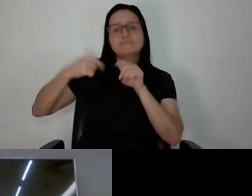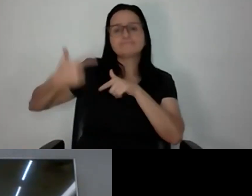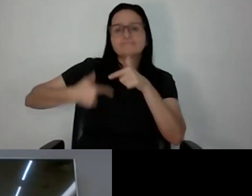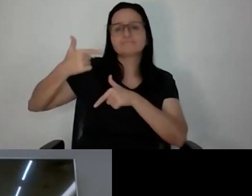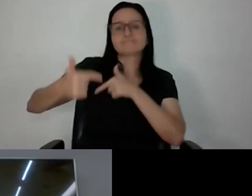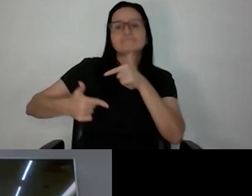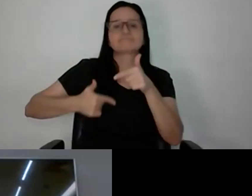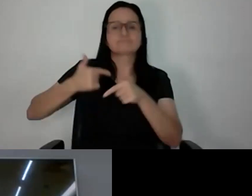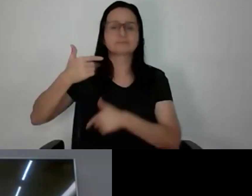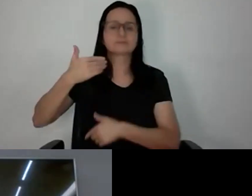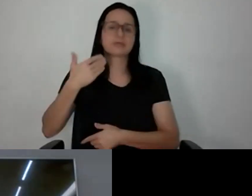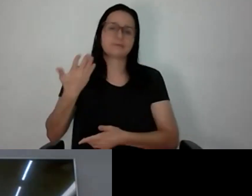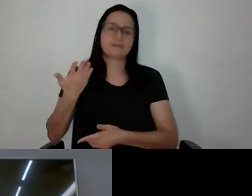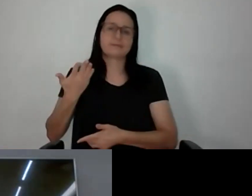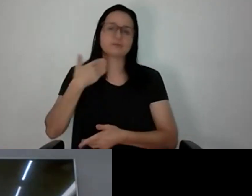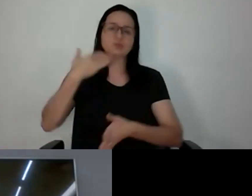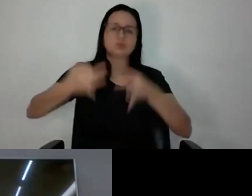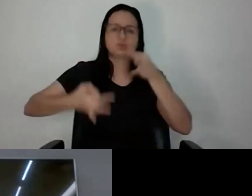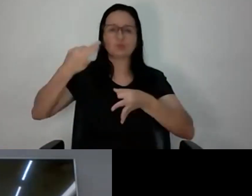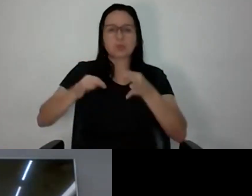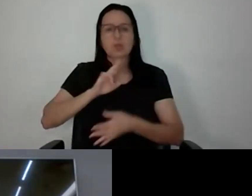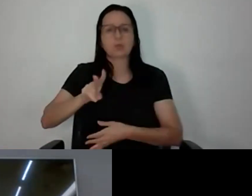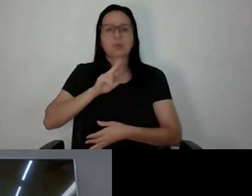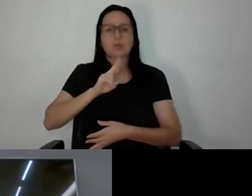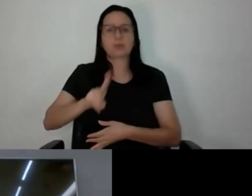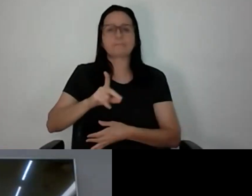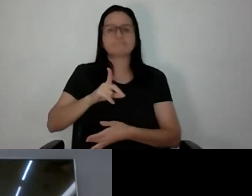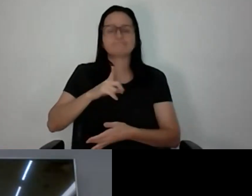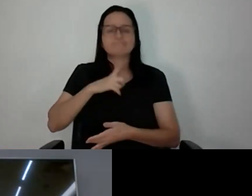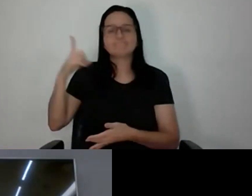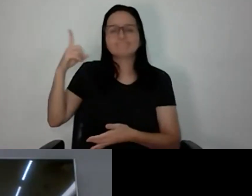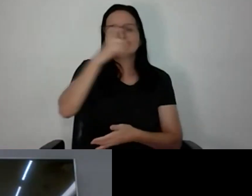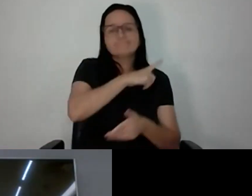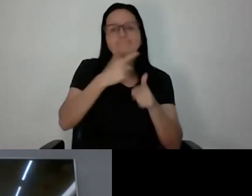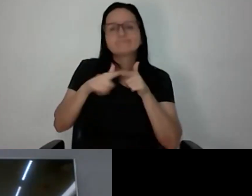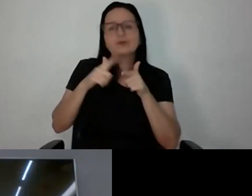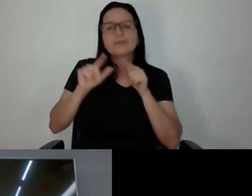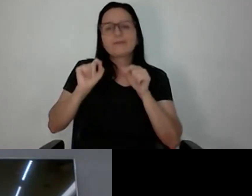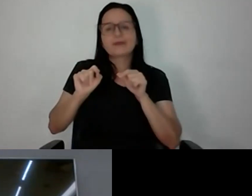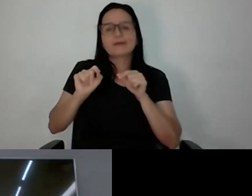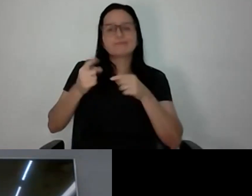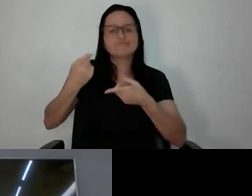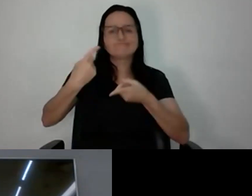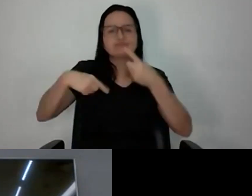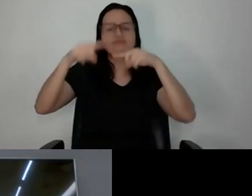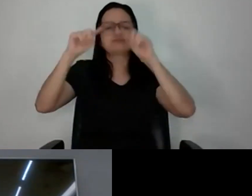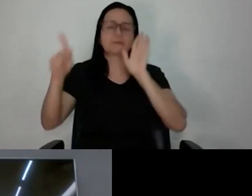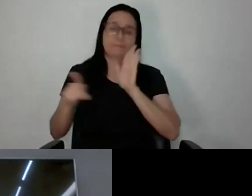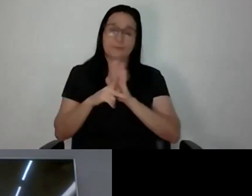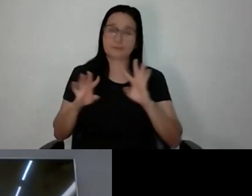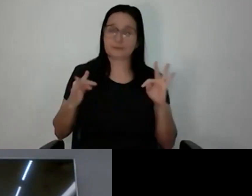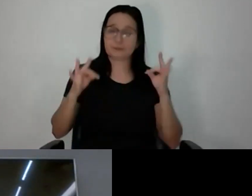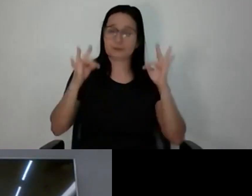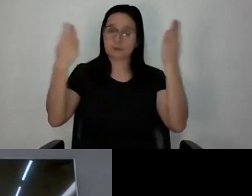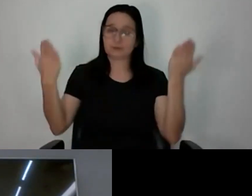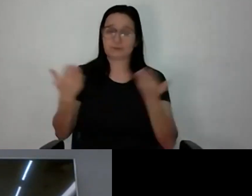ela não fique prejudicada pela inevitável revolução tecnológica que a gente vivencia hoje, né? Assim, é